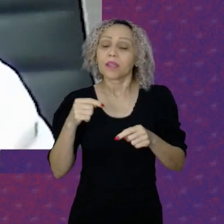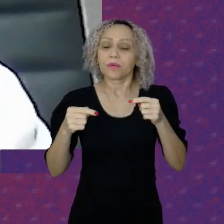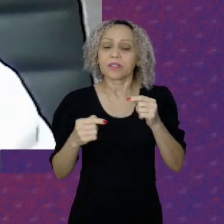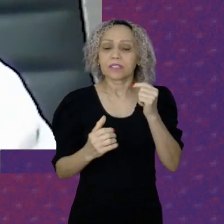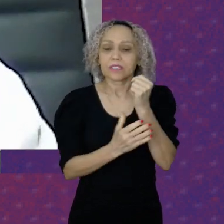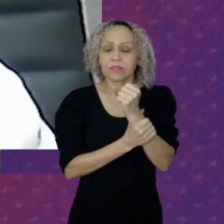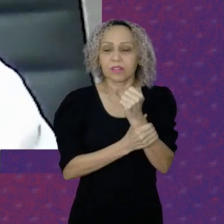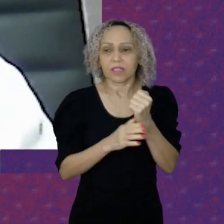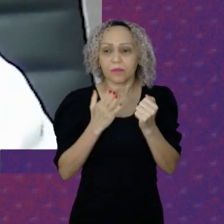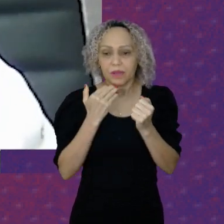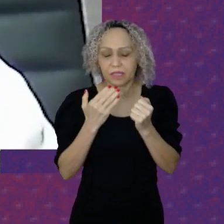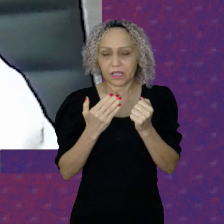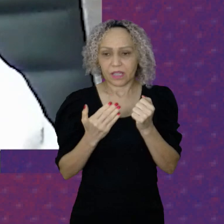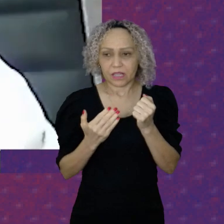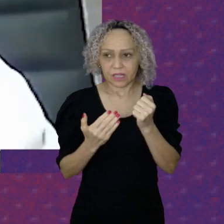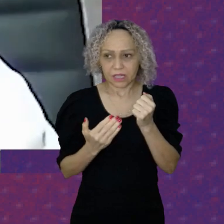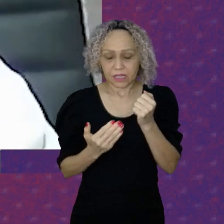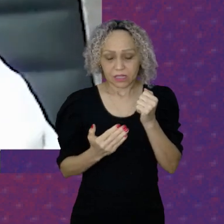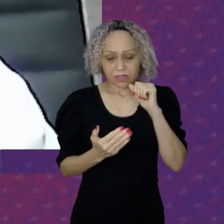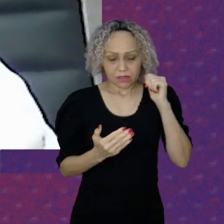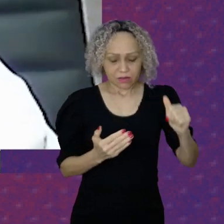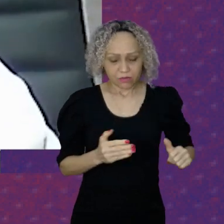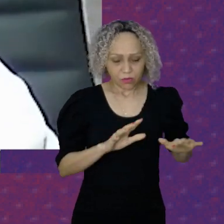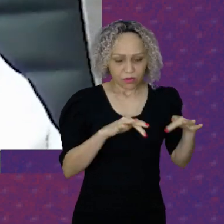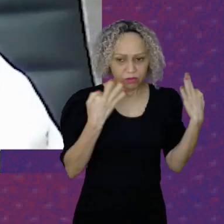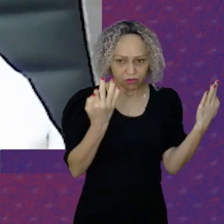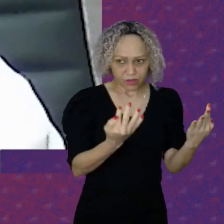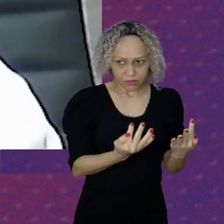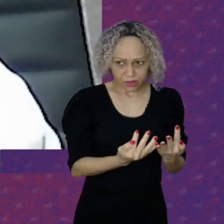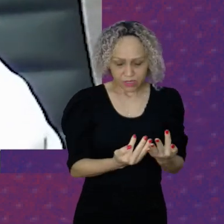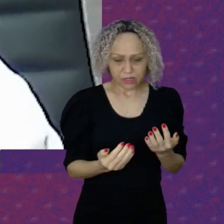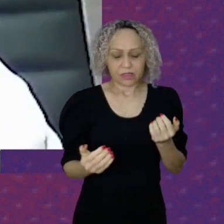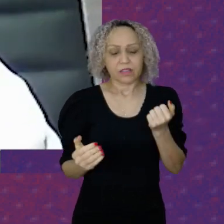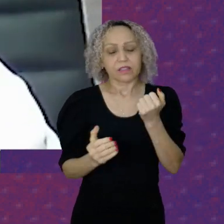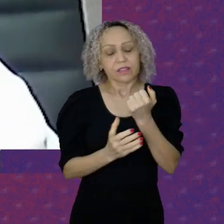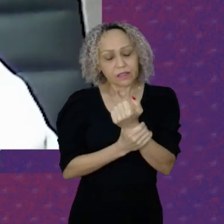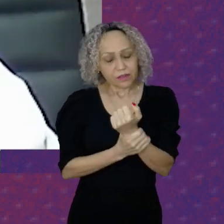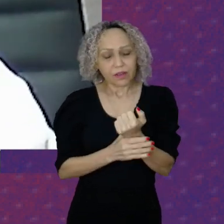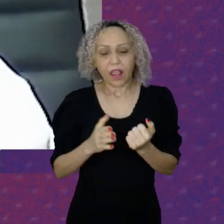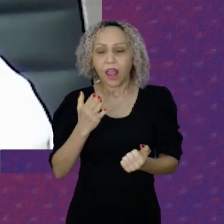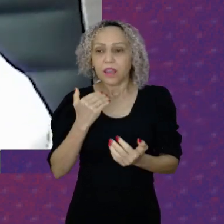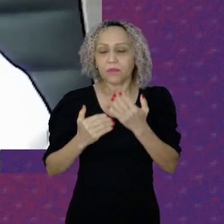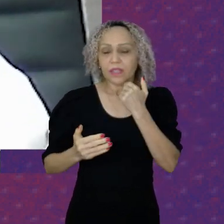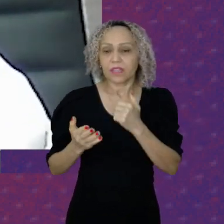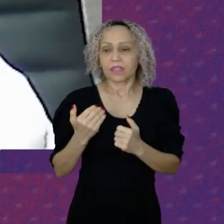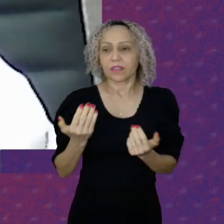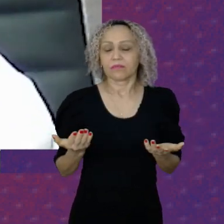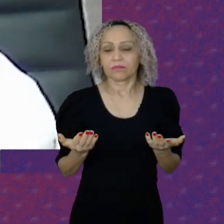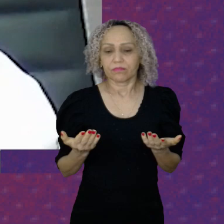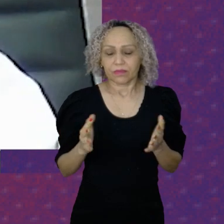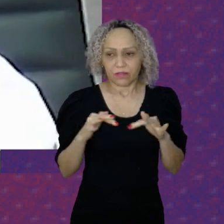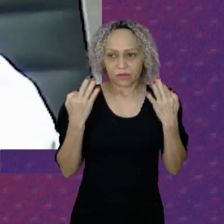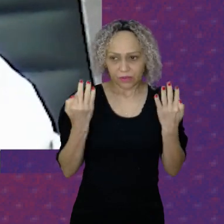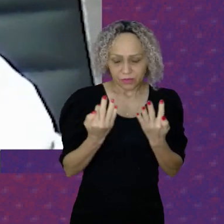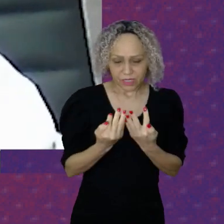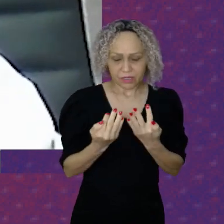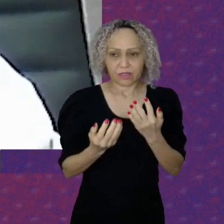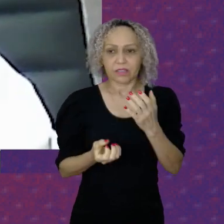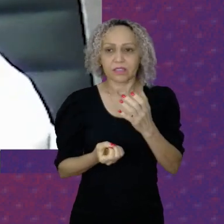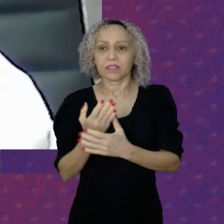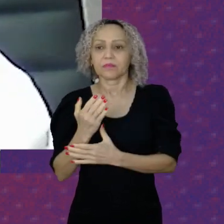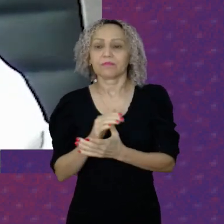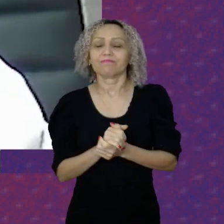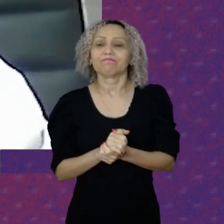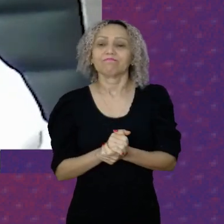além do Bolsa Família, que desenvolveu a economia local e garantiu o mínimo de alimentação necessário para a família, nós implantamos o restaurante popular, que até